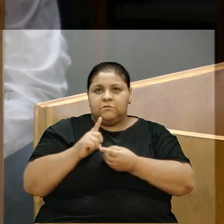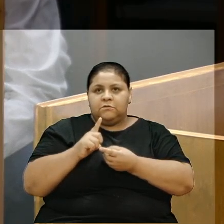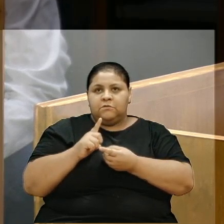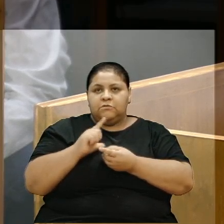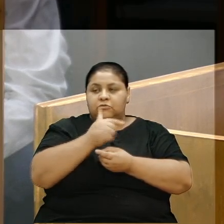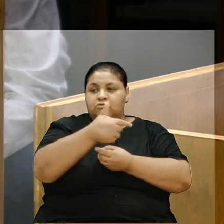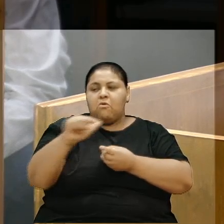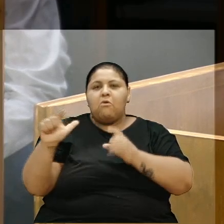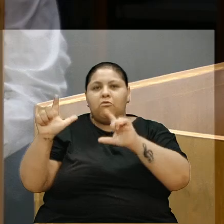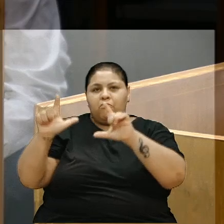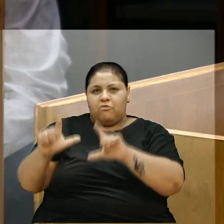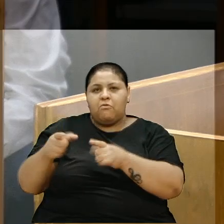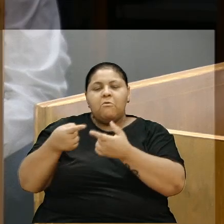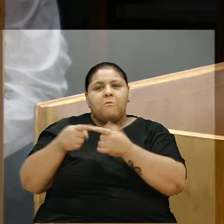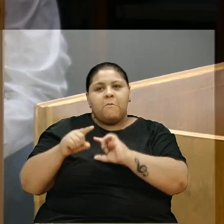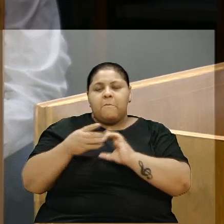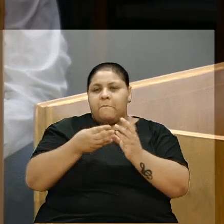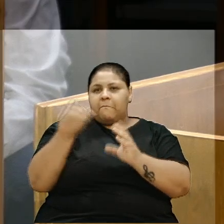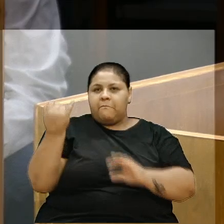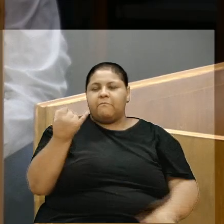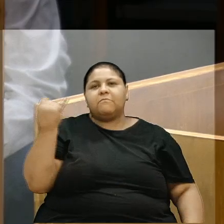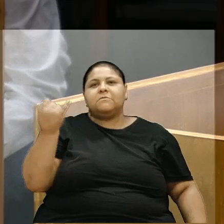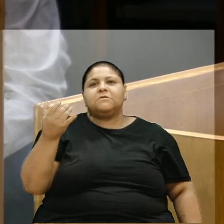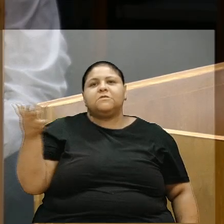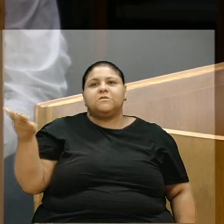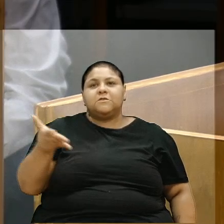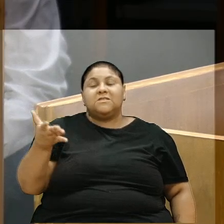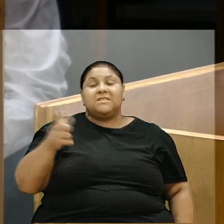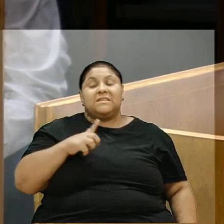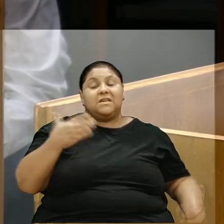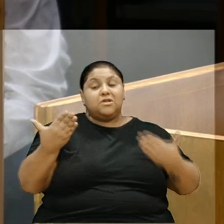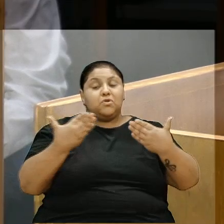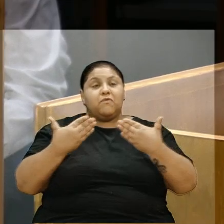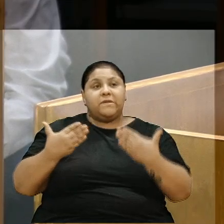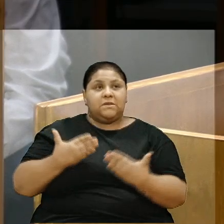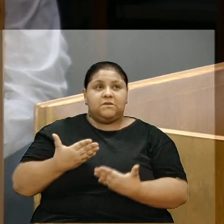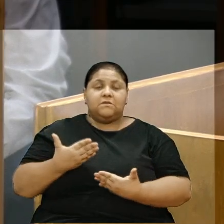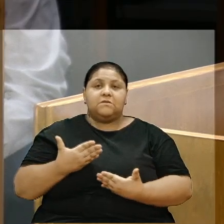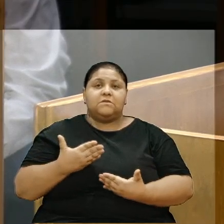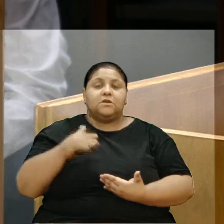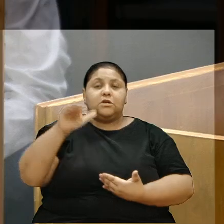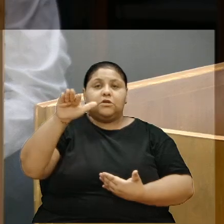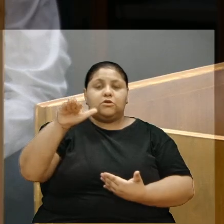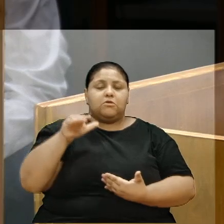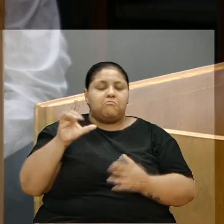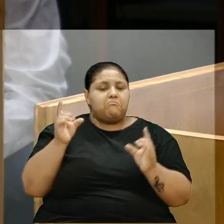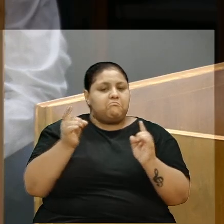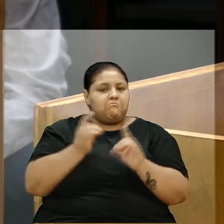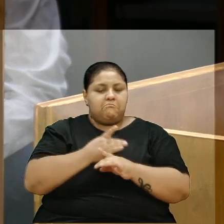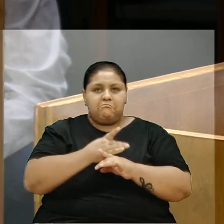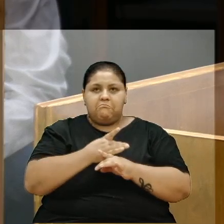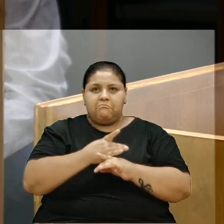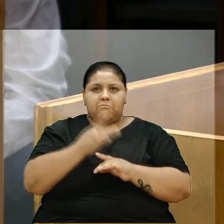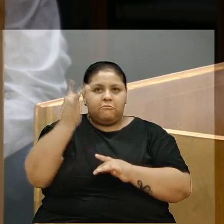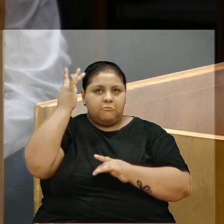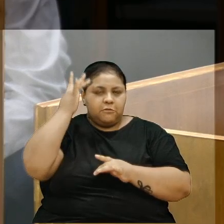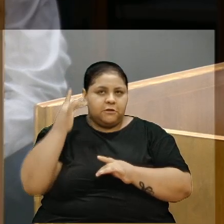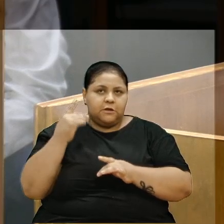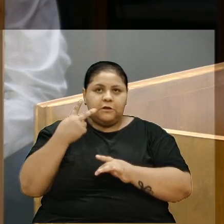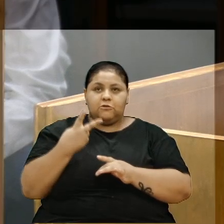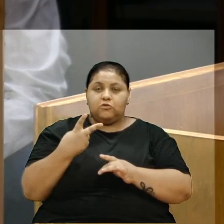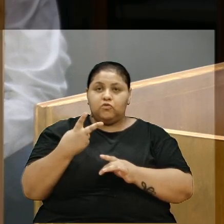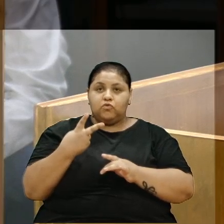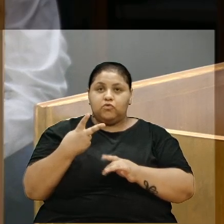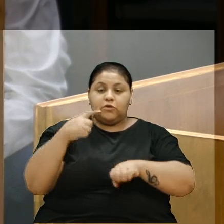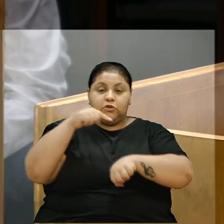outro espaço. Mas vai ser muito importante, porque já está tendo alguns questionamentos, e eu acionei ela e prontamente ela se prontificou para amanhã, às 14 horas,